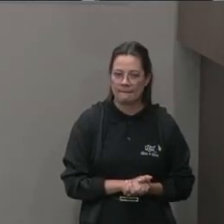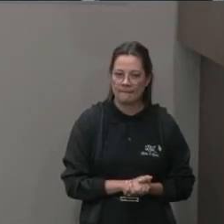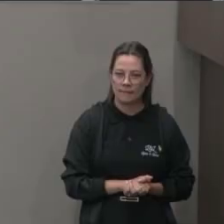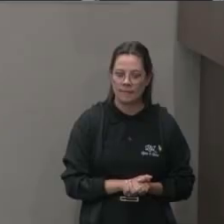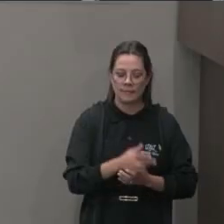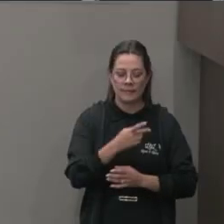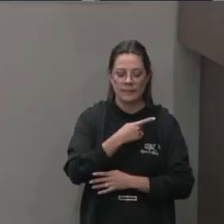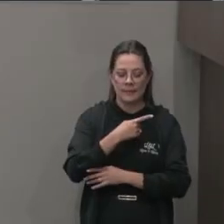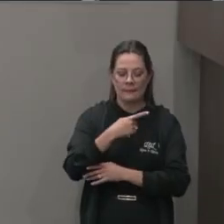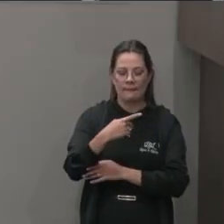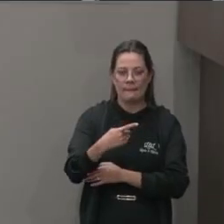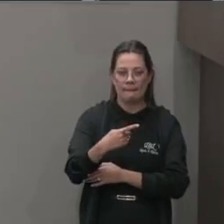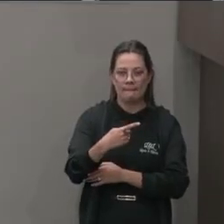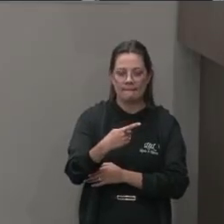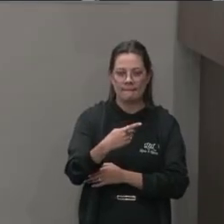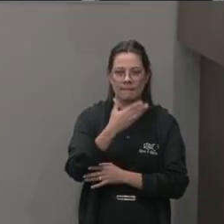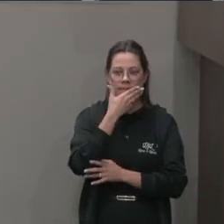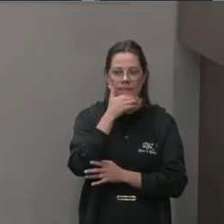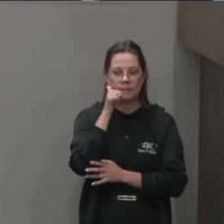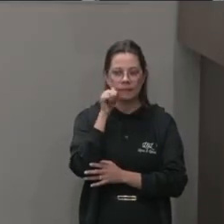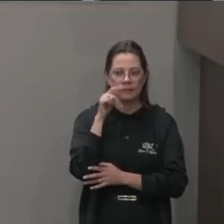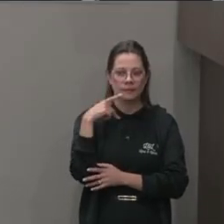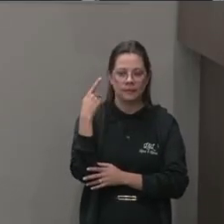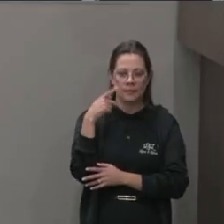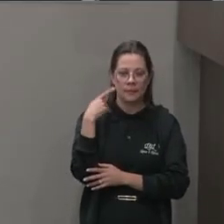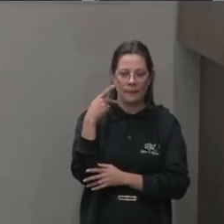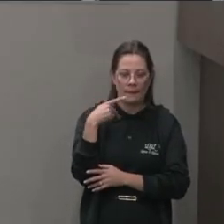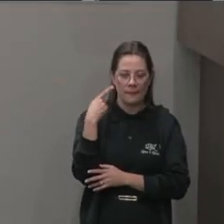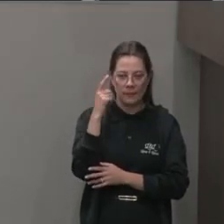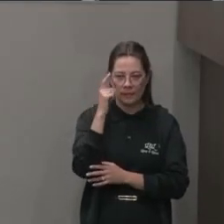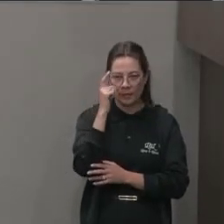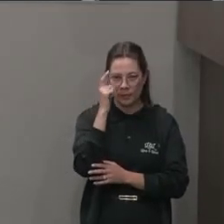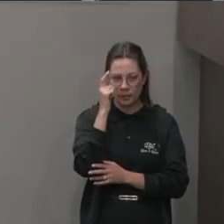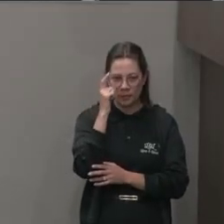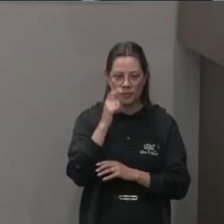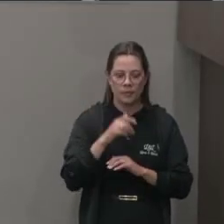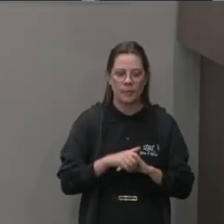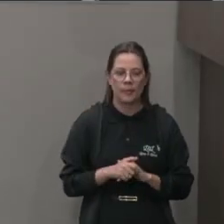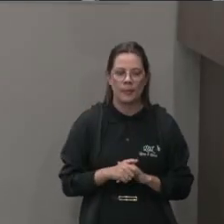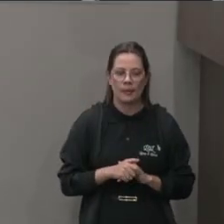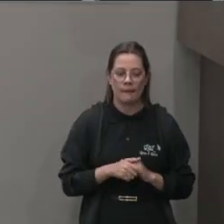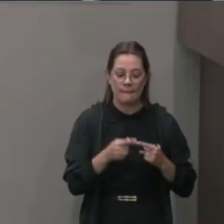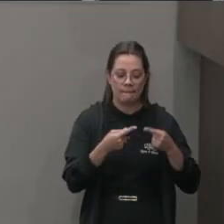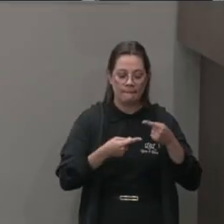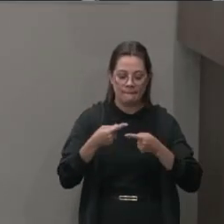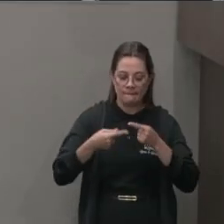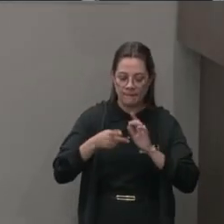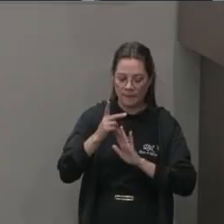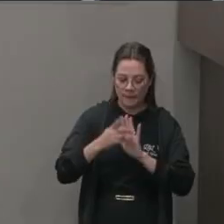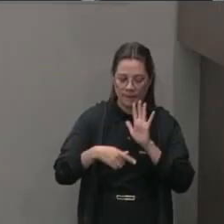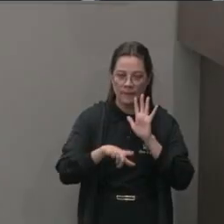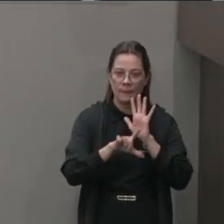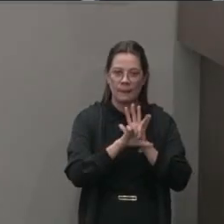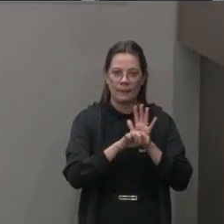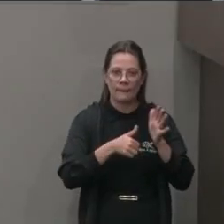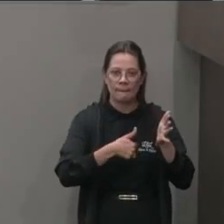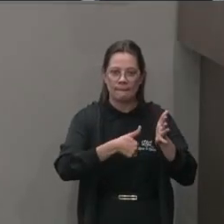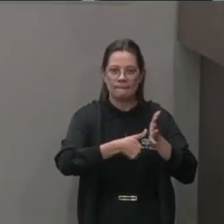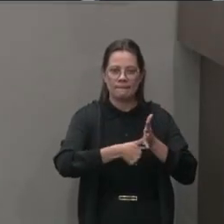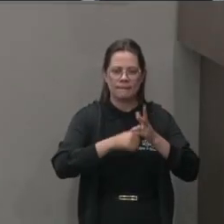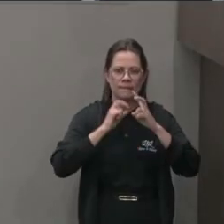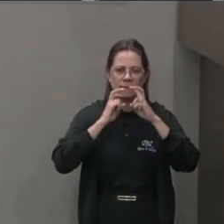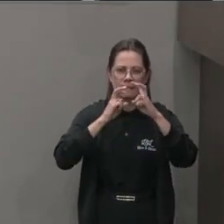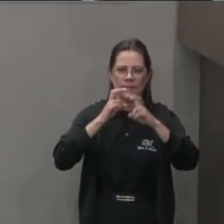Senhor presidente, senhoras vereadoras, senhores vereadores, discussão do projeto de lei, botão do